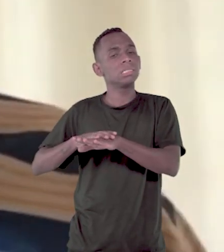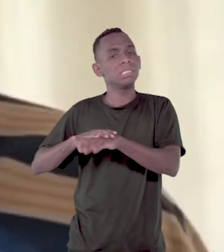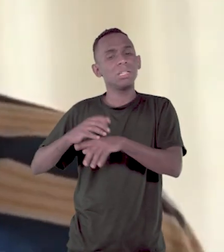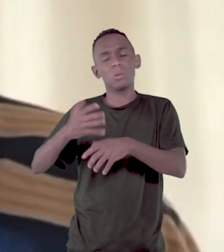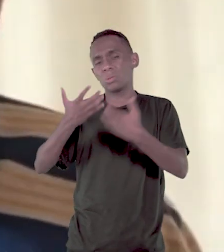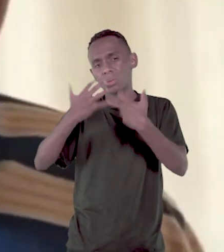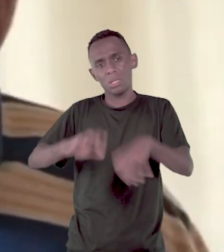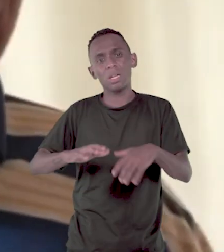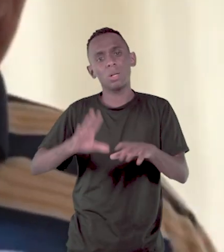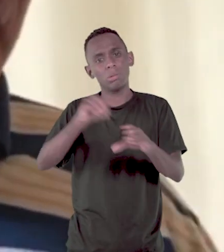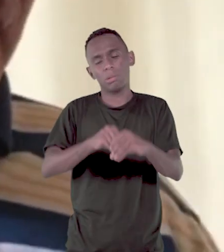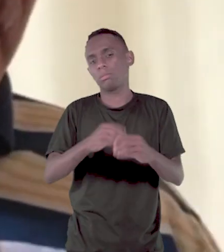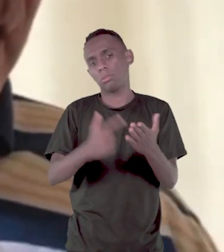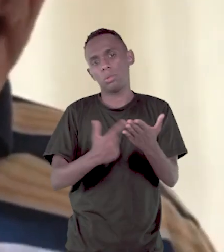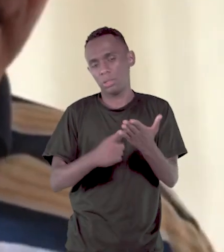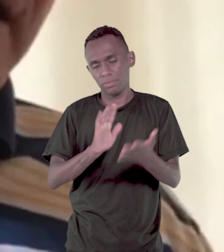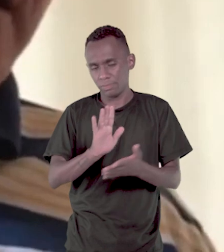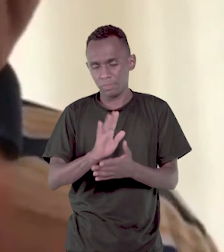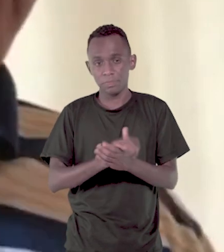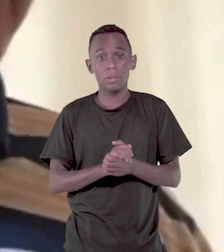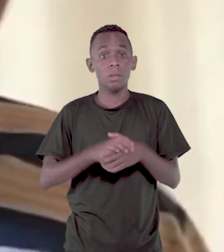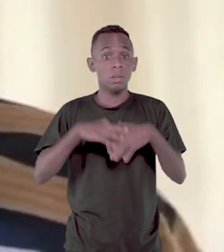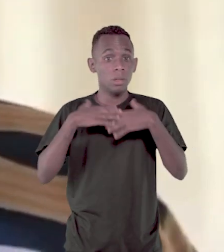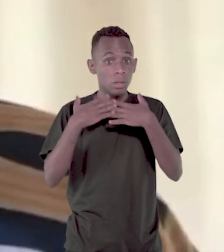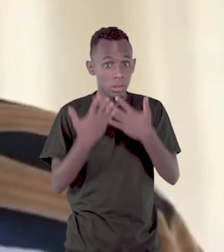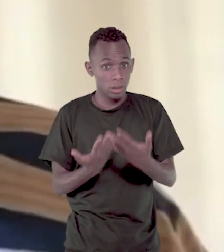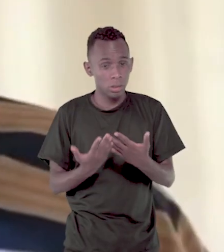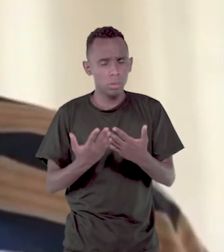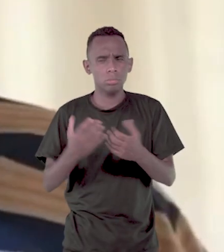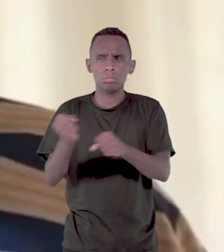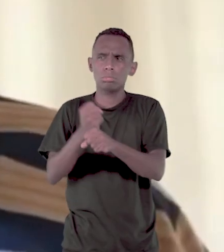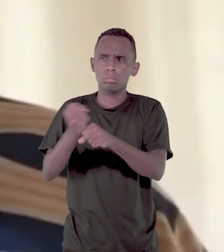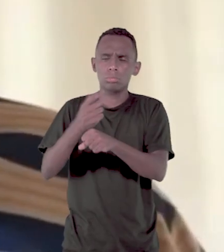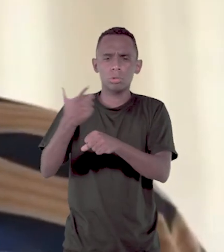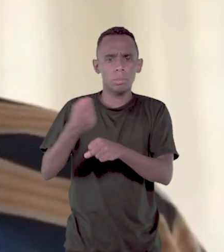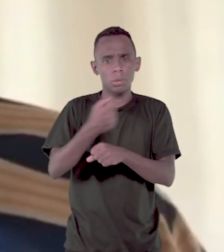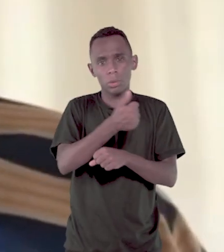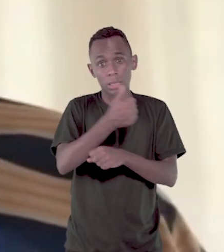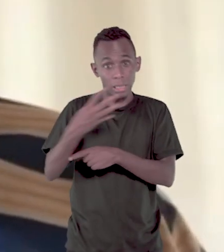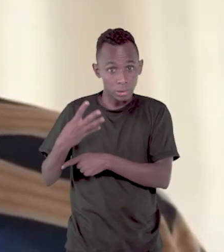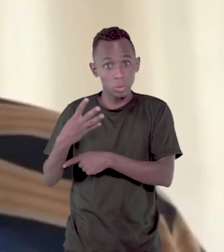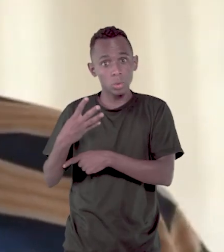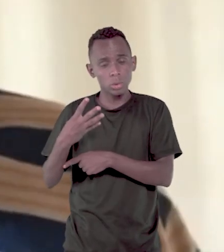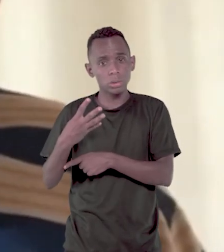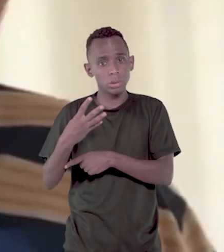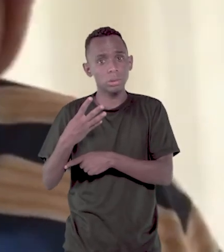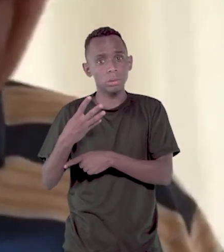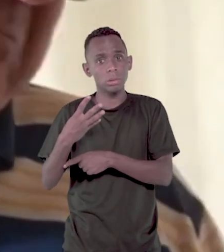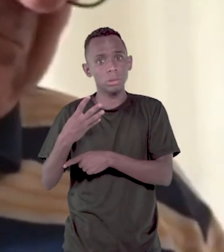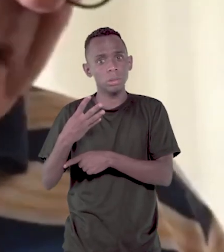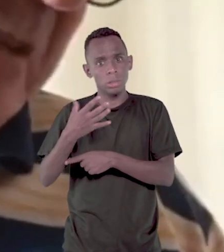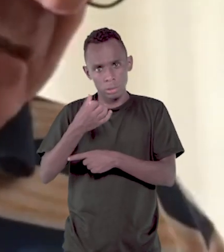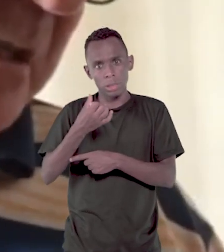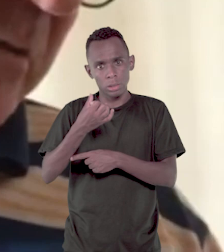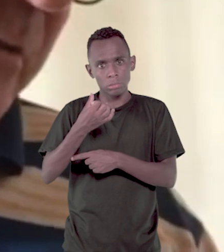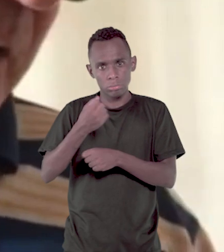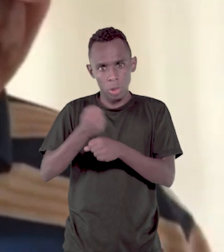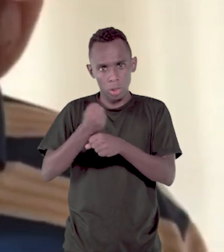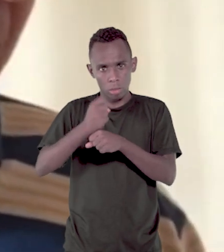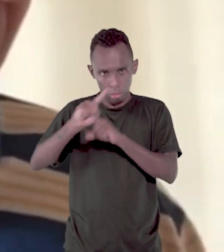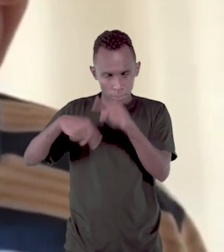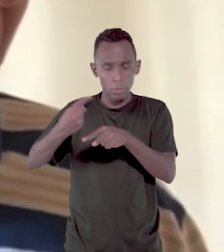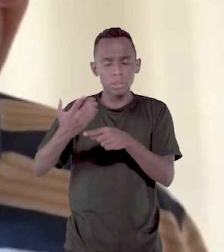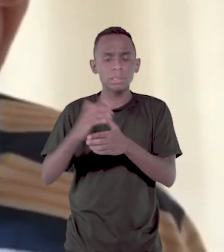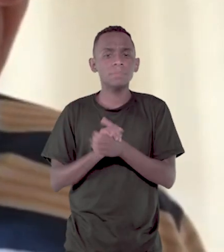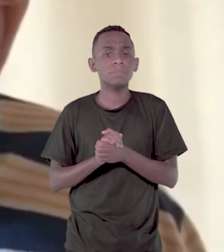sentido publicá-las em livros. E aí, ou seja, depois de 2014, passaram-se seis anos,